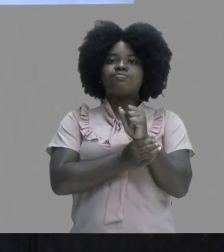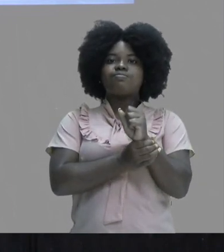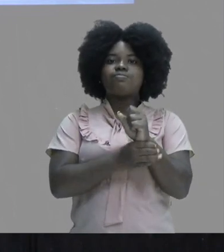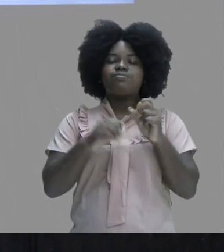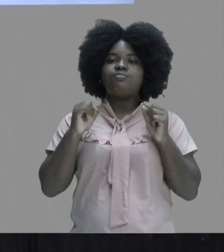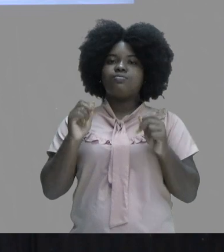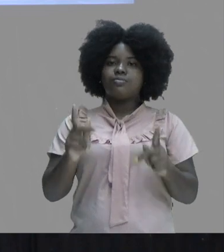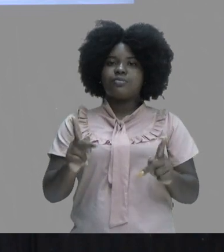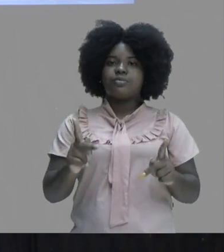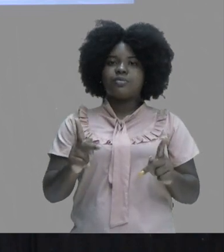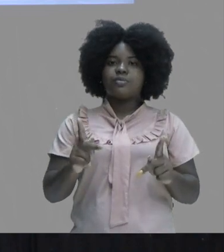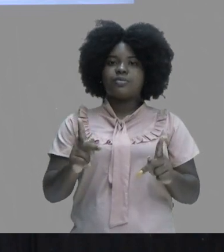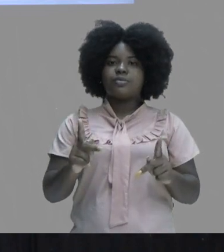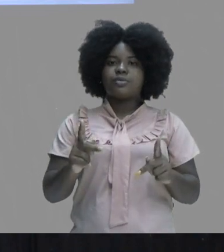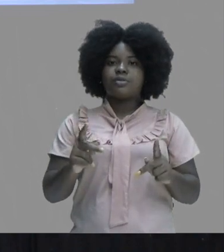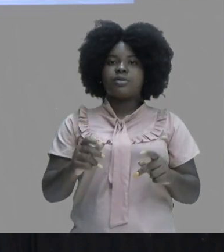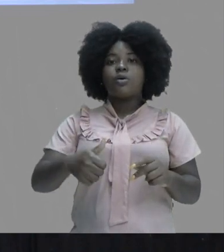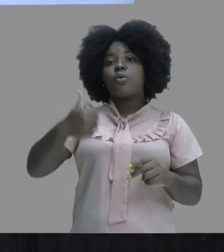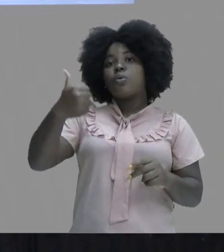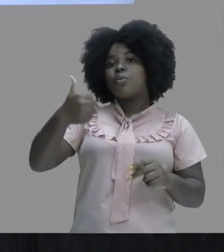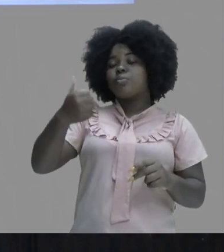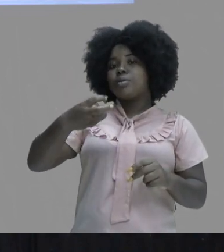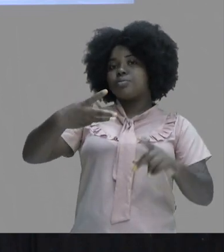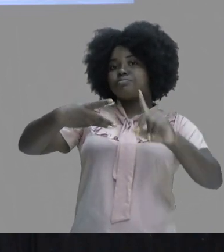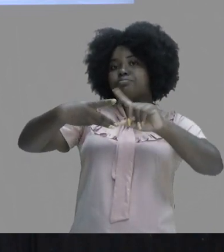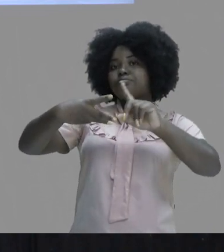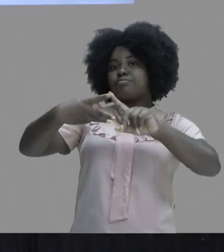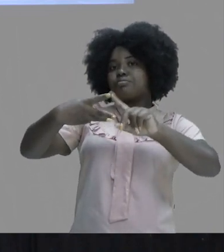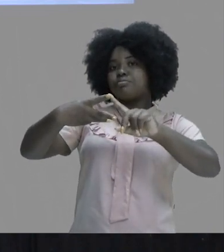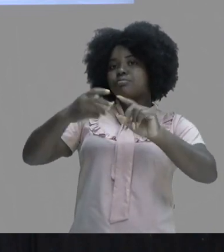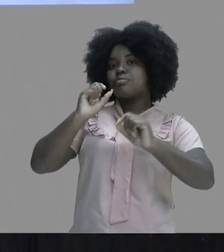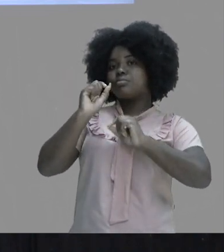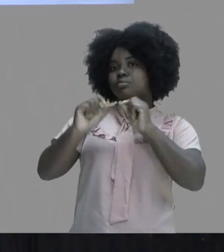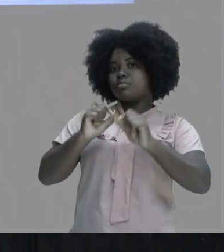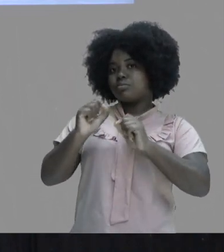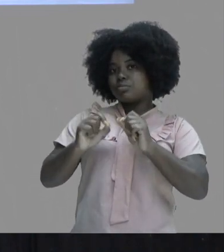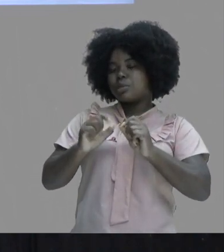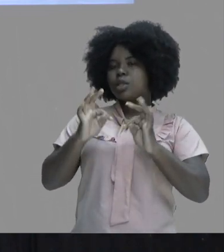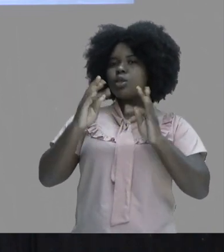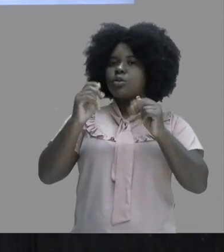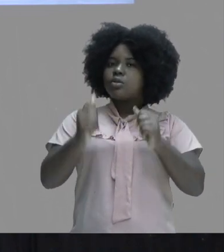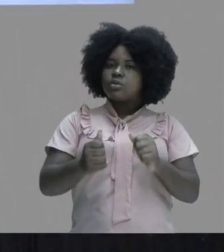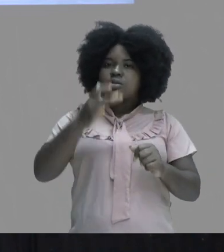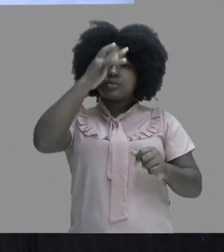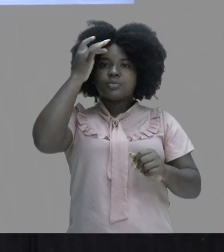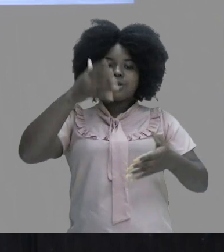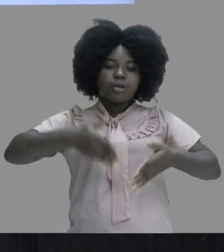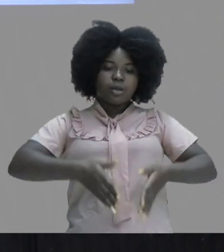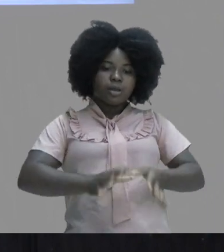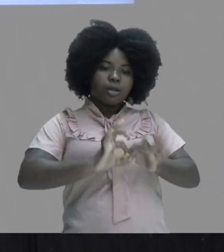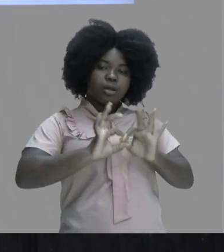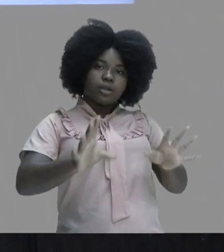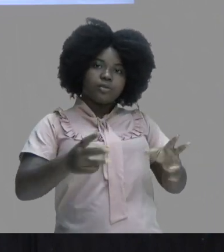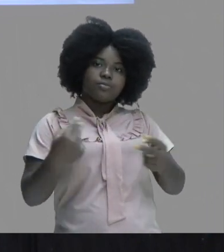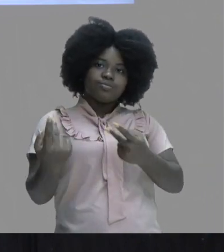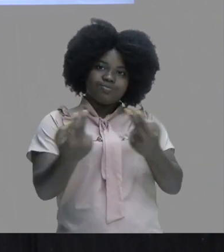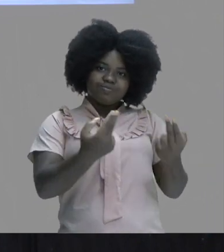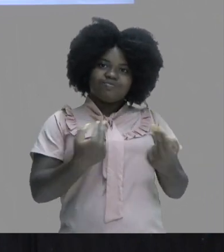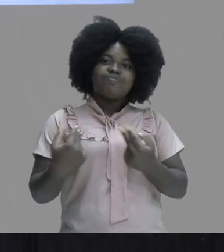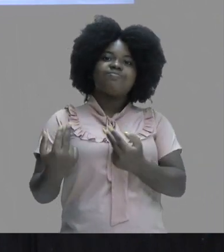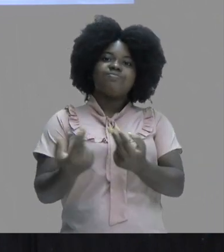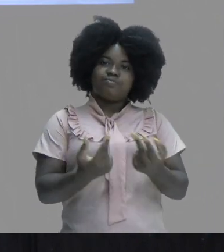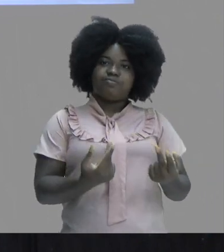Ok? Artigo 1º diz o quê? Todos os seres humanos nascem livres e iguais, em dignidade